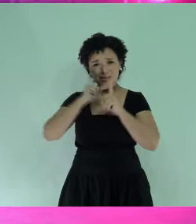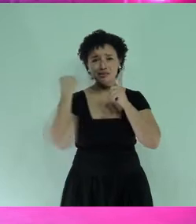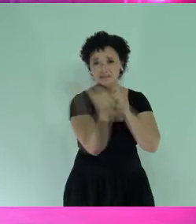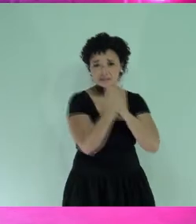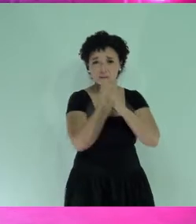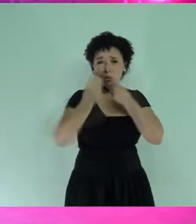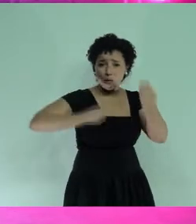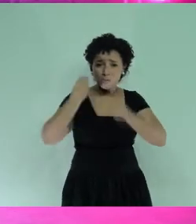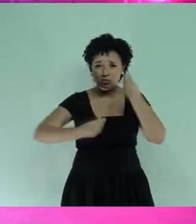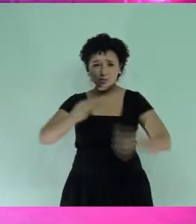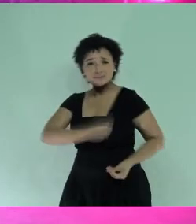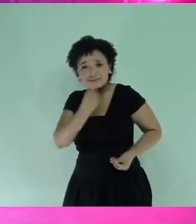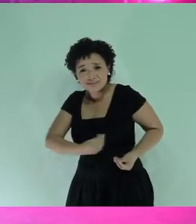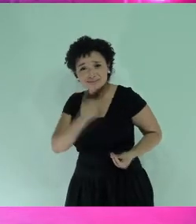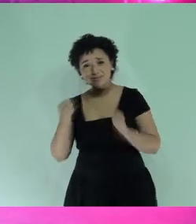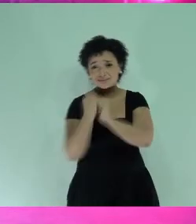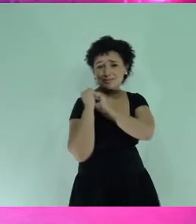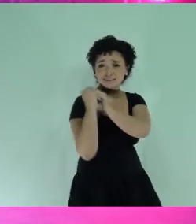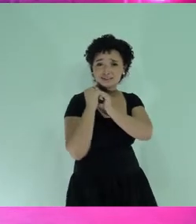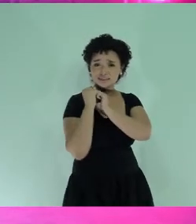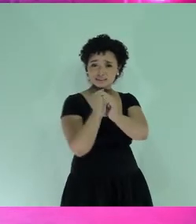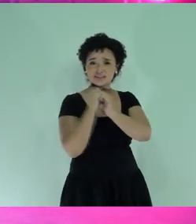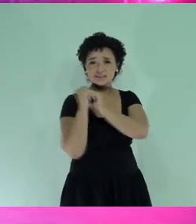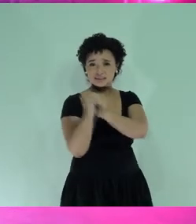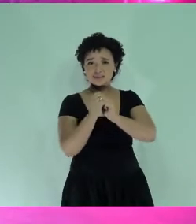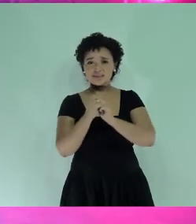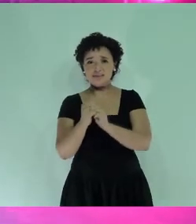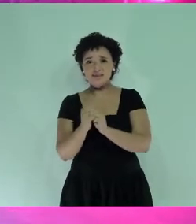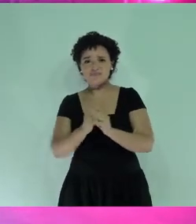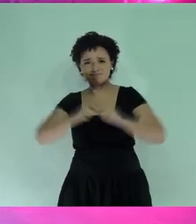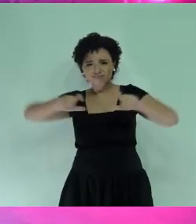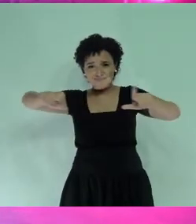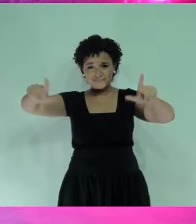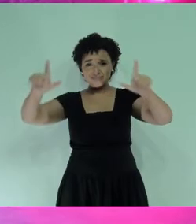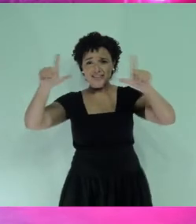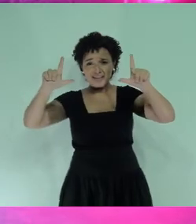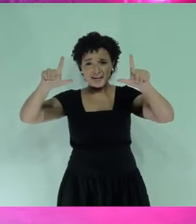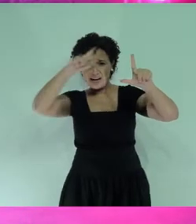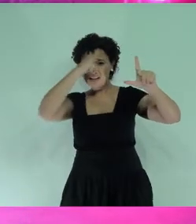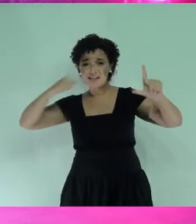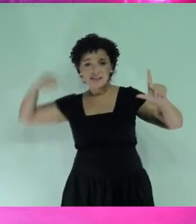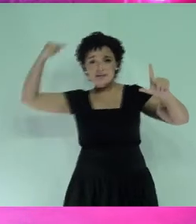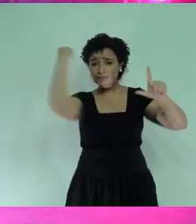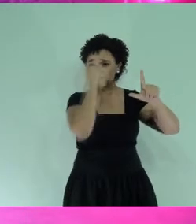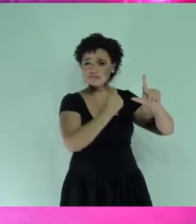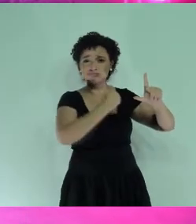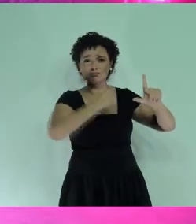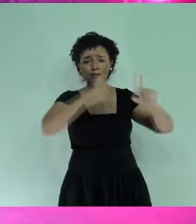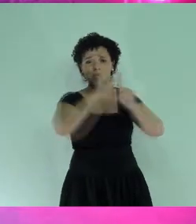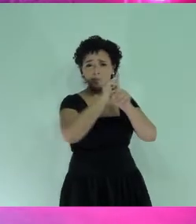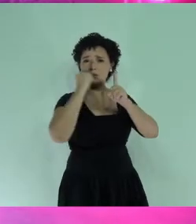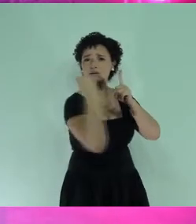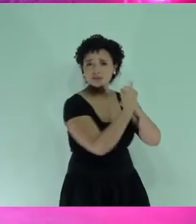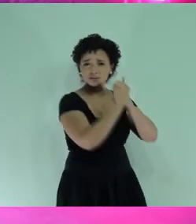corpo diz: não recomendado à sociedade. A placa de censura no meu